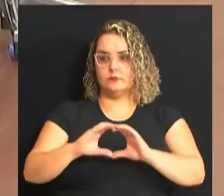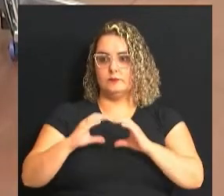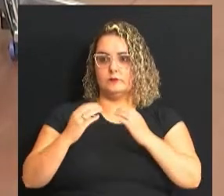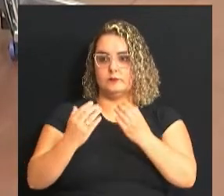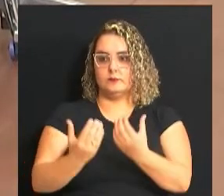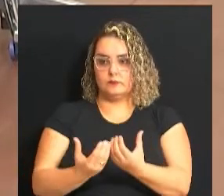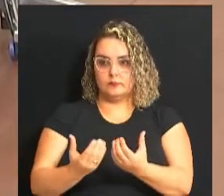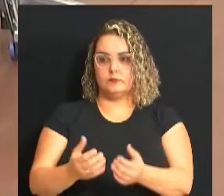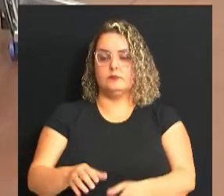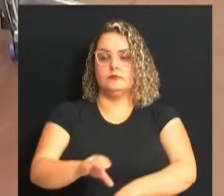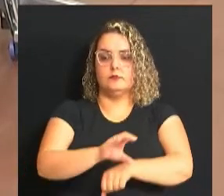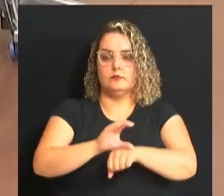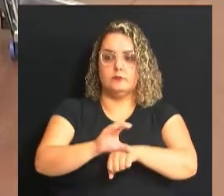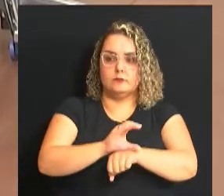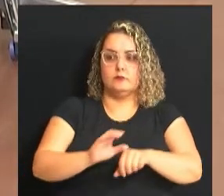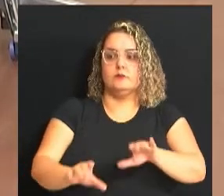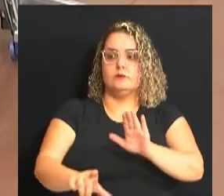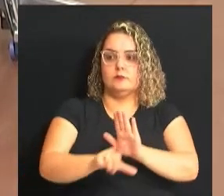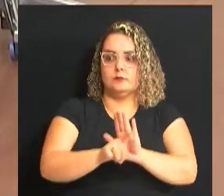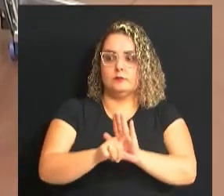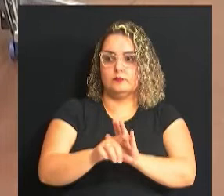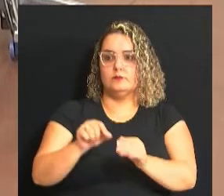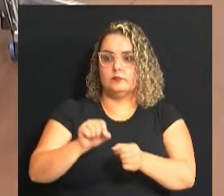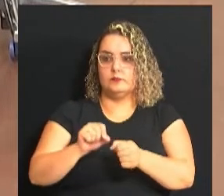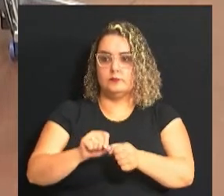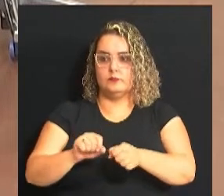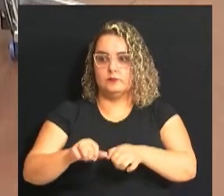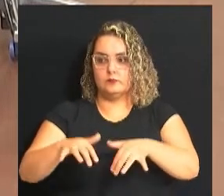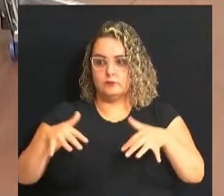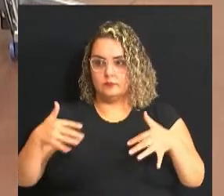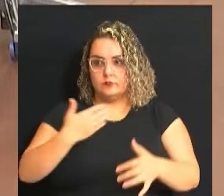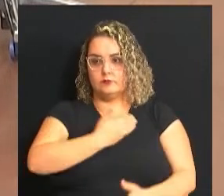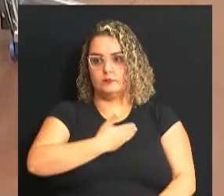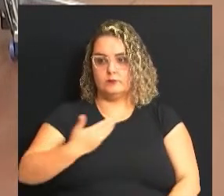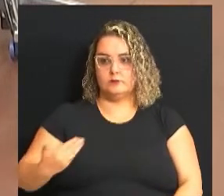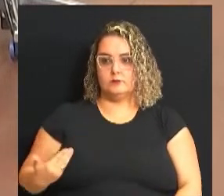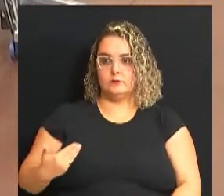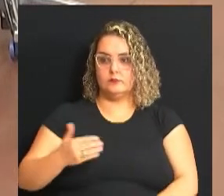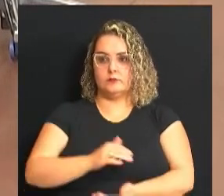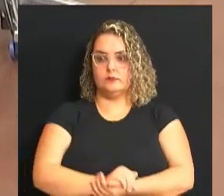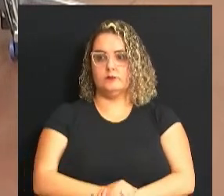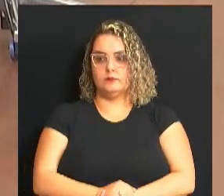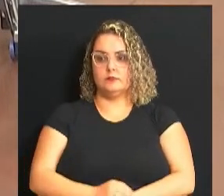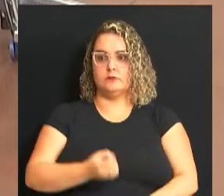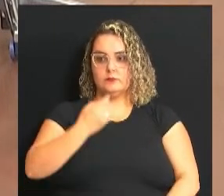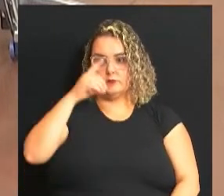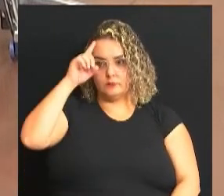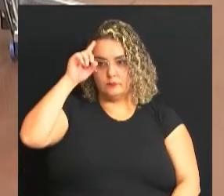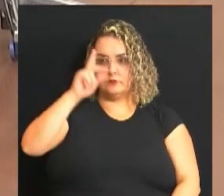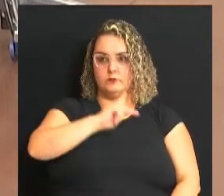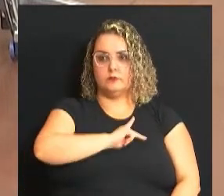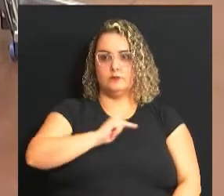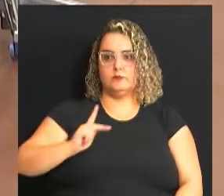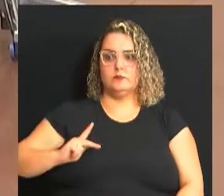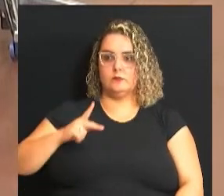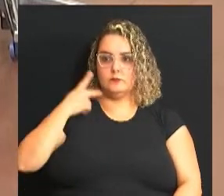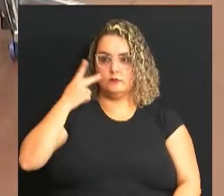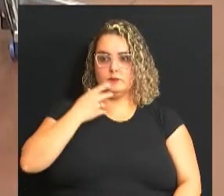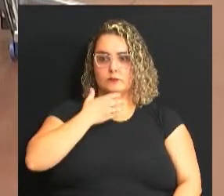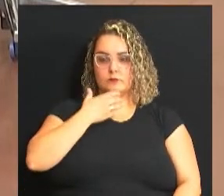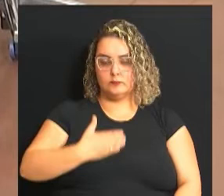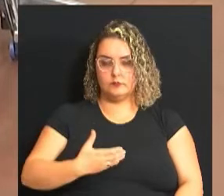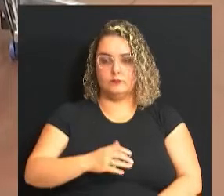Legalidade, que é quem realiza essa audiência pública. Então, bom dia ao presidente, vereador Carmo Luiz, bom